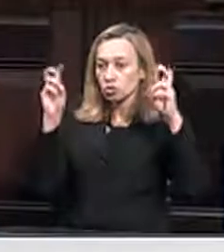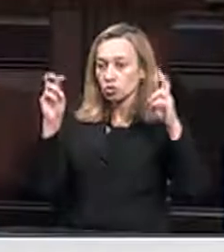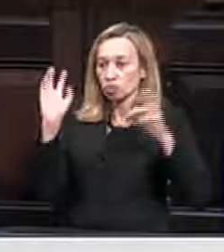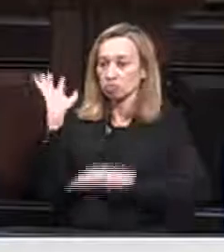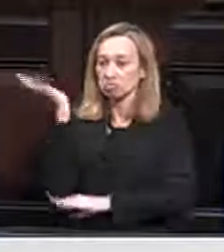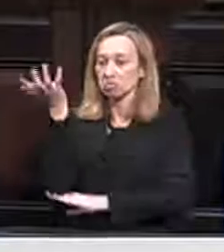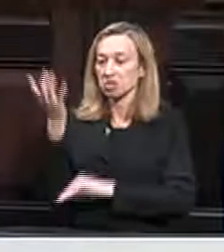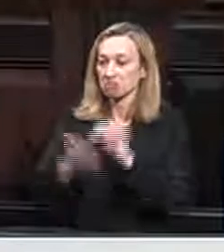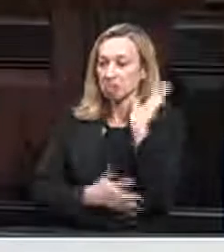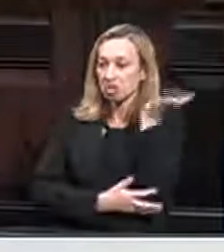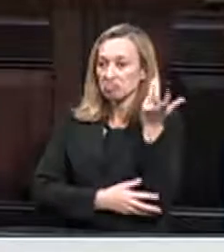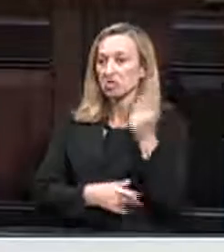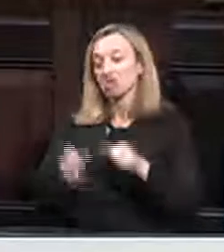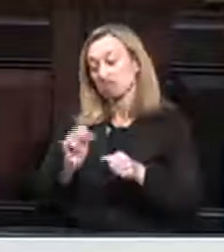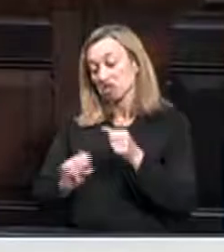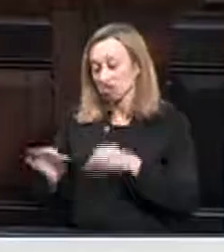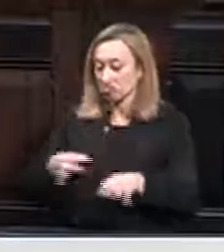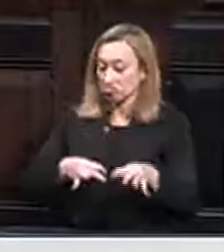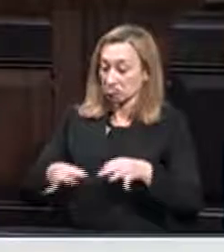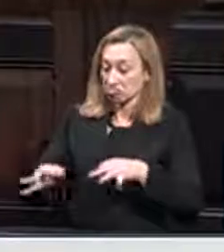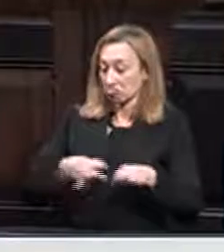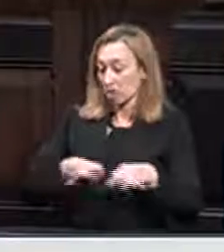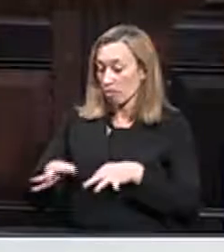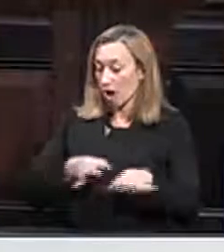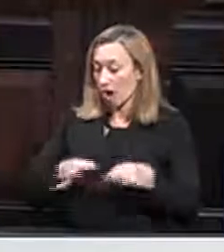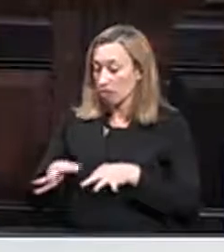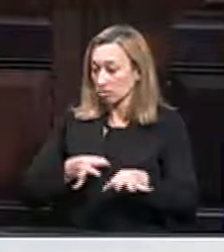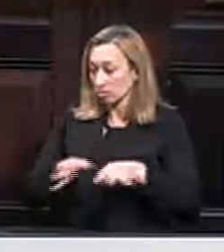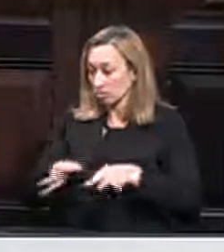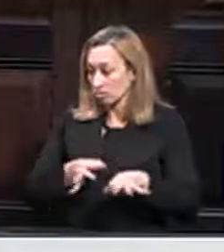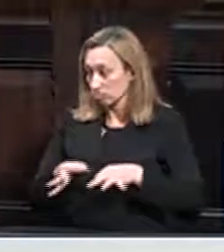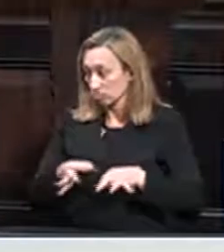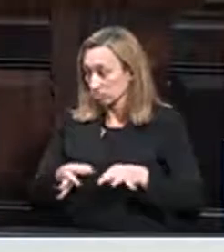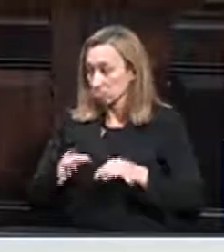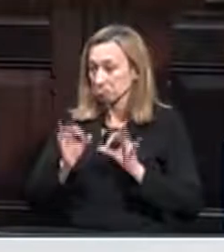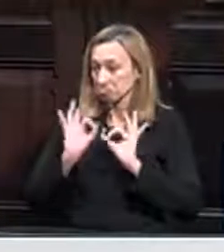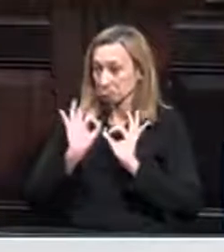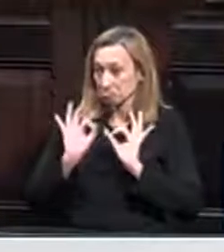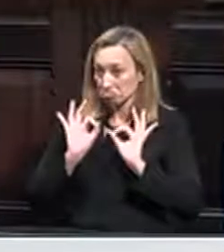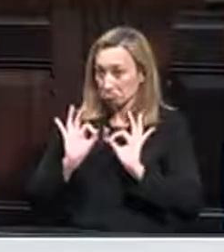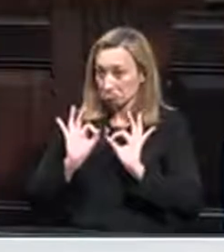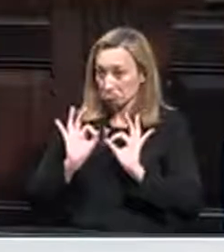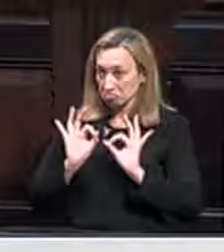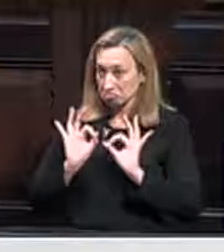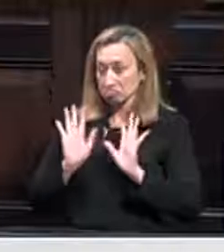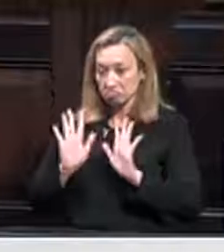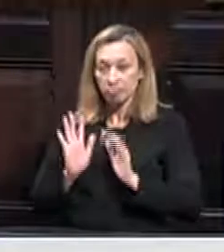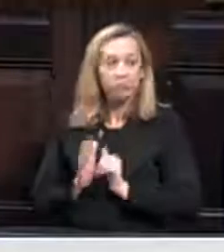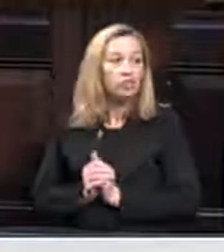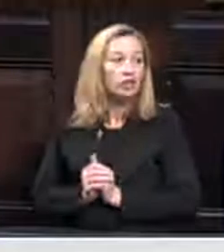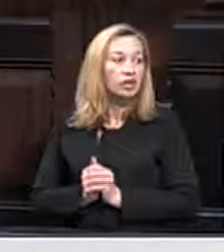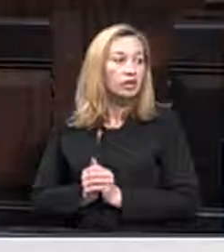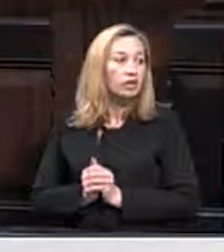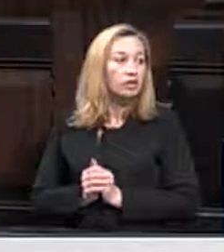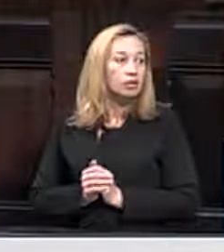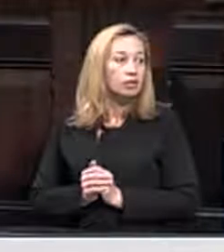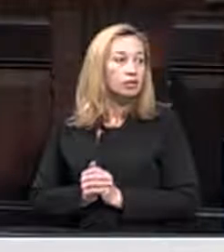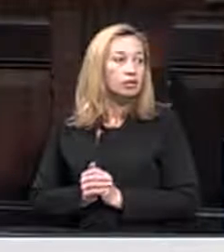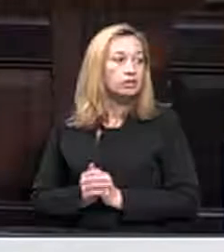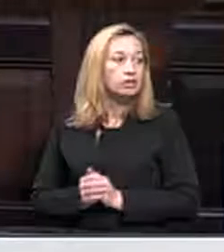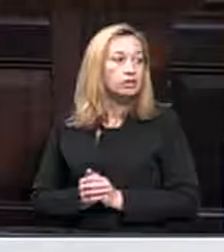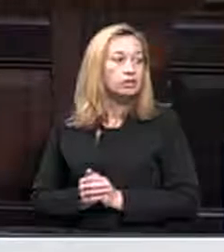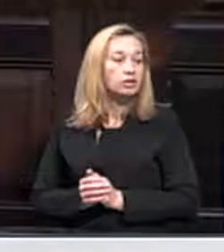um trabalho de uma preciosidade exatamente para dar